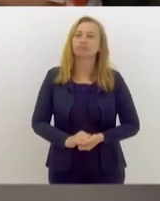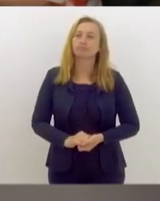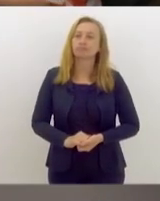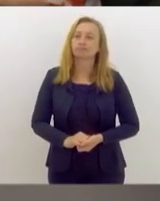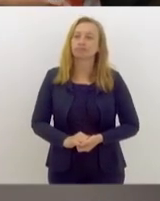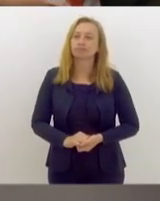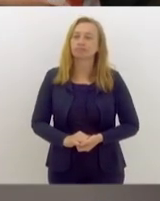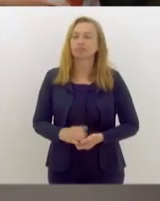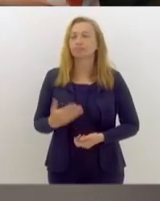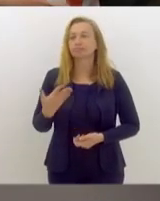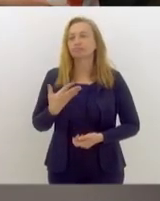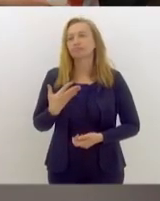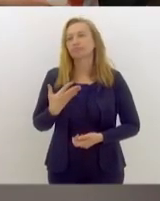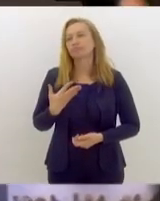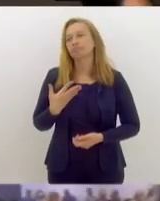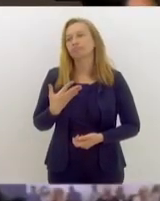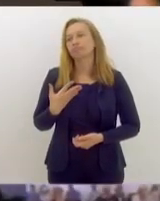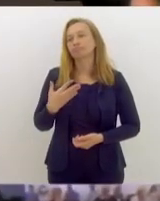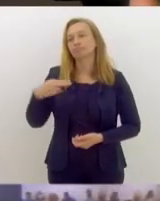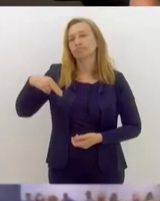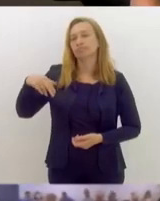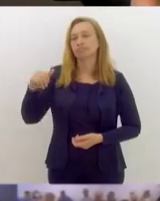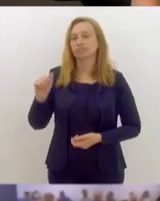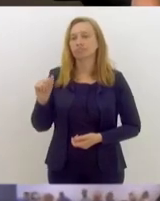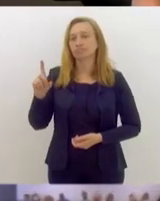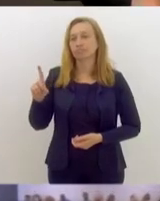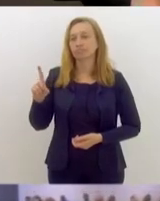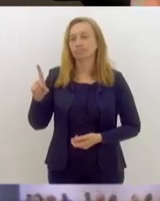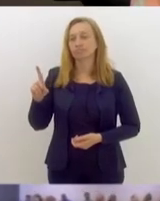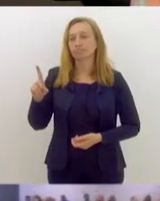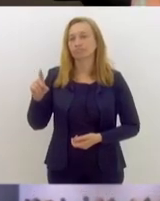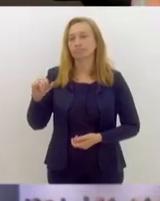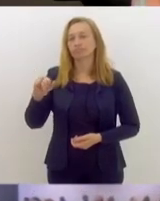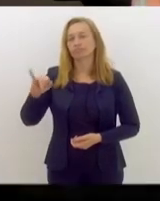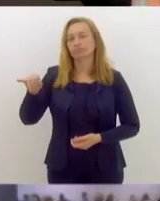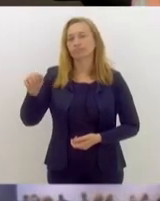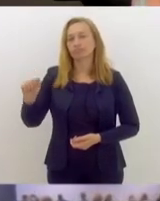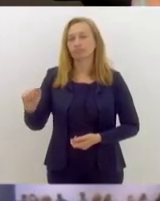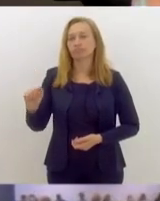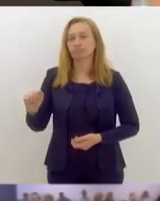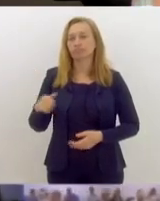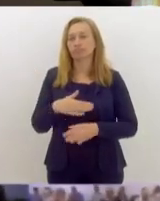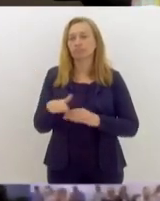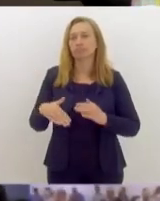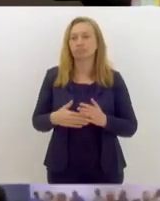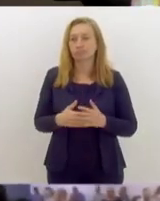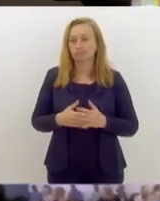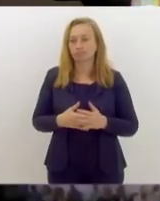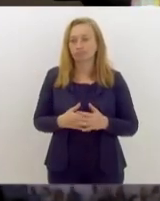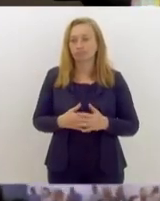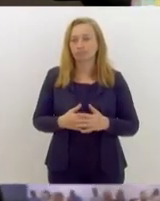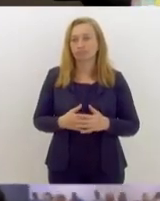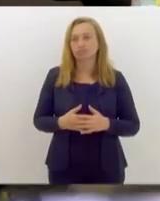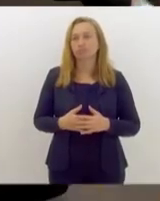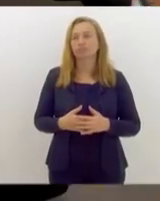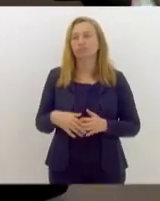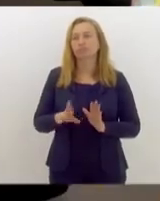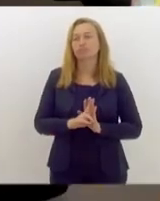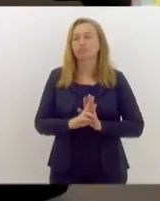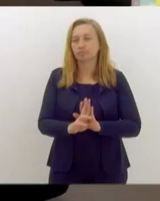minha querida Nádia, cumprimentar todas as entidades da sociedade civil que estão aqui presentes ou